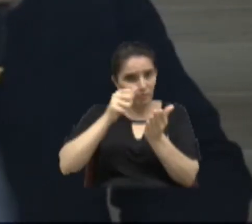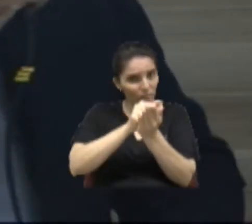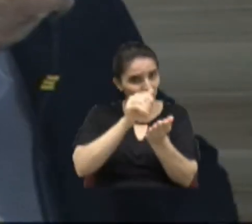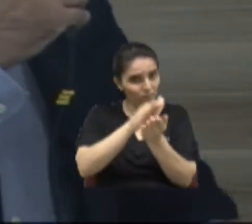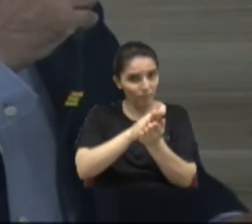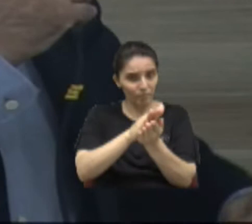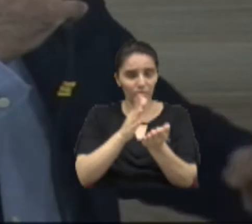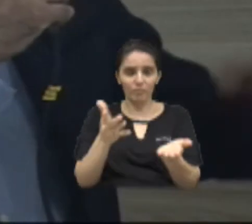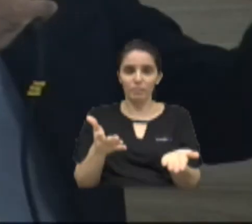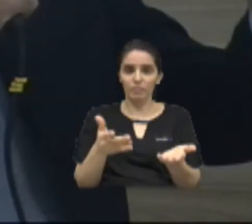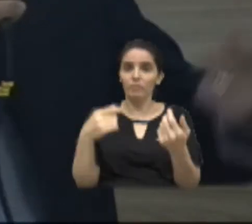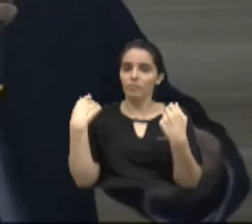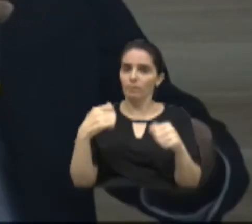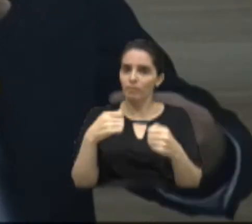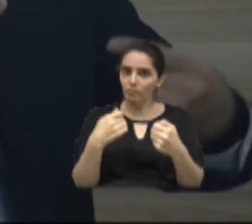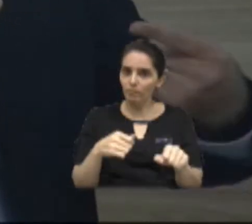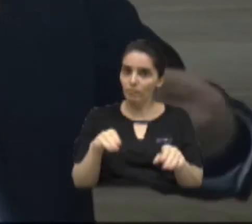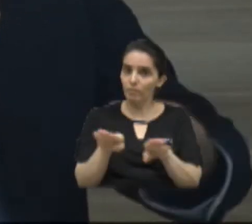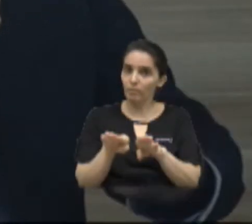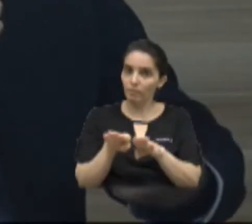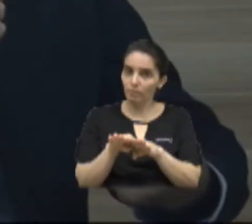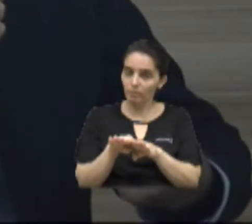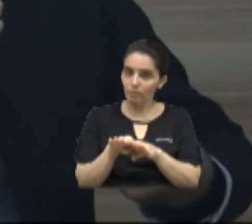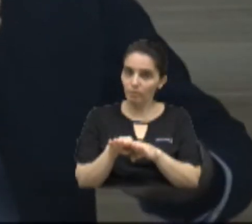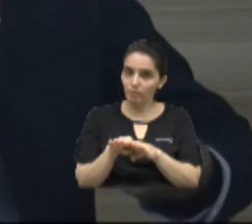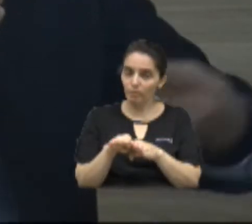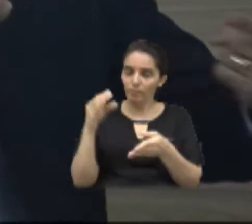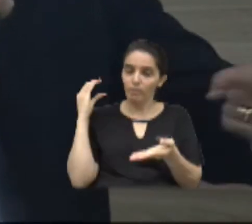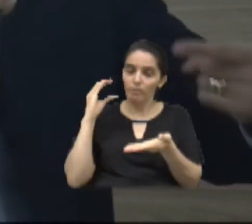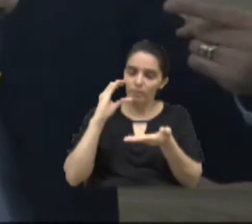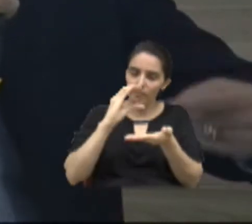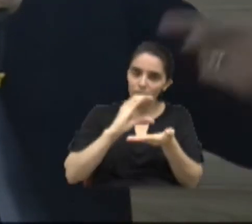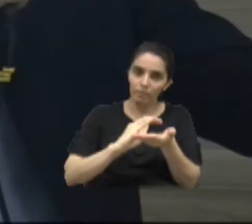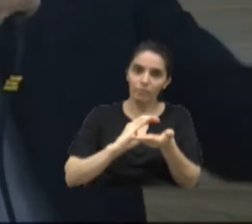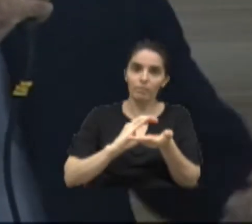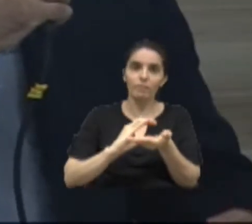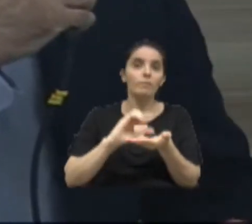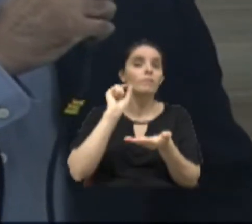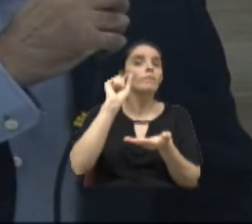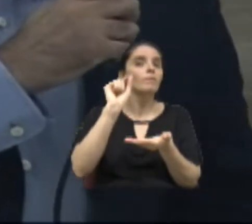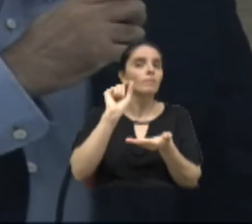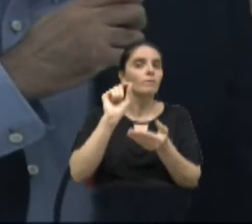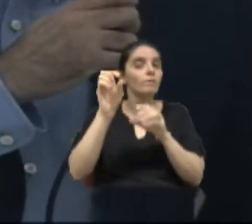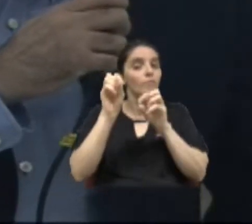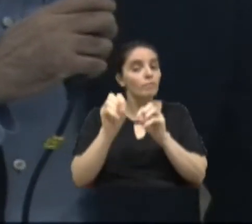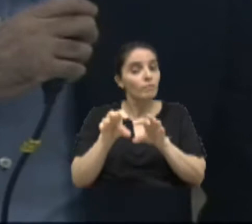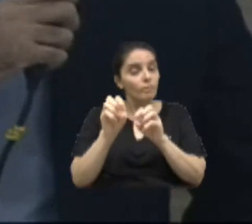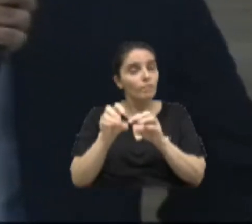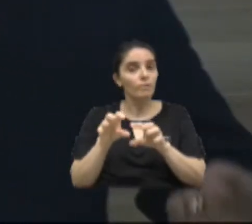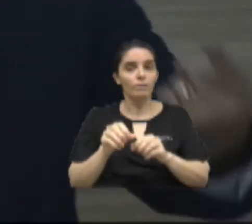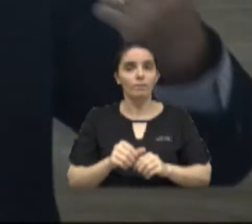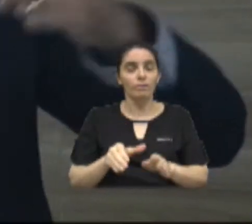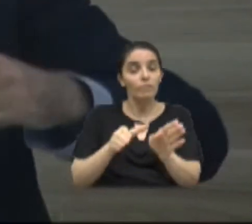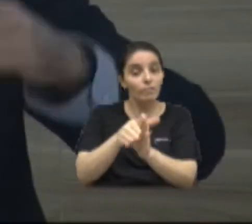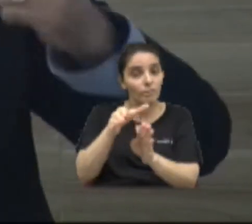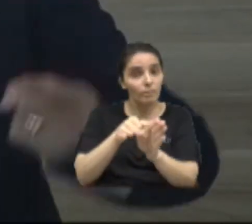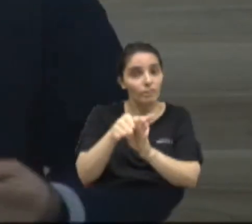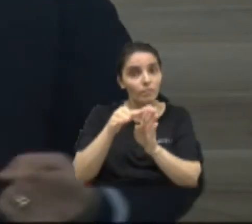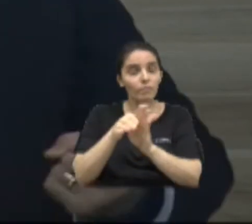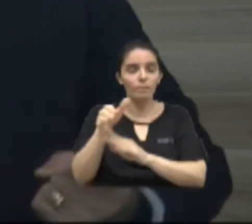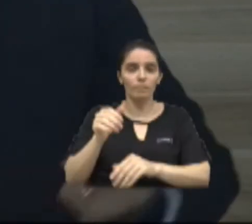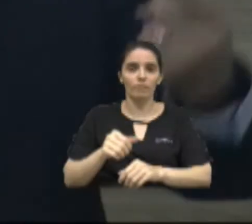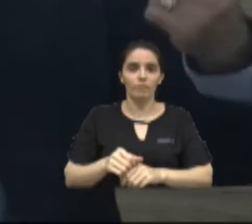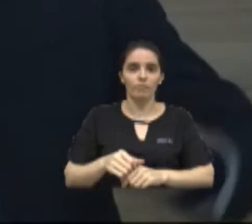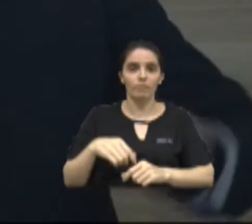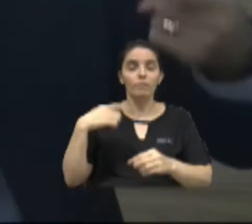gente cobre também o investimento do dinheiro em cima da orientação no trânsito. Porque se o município